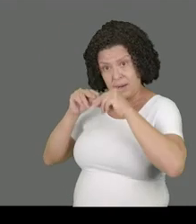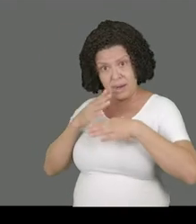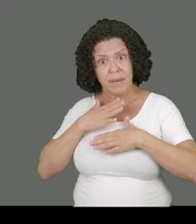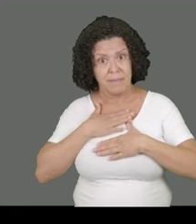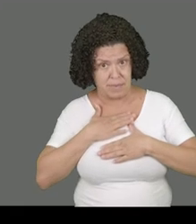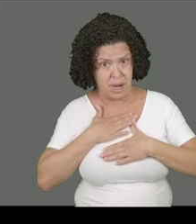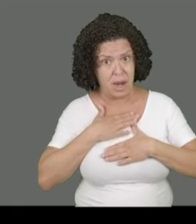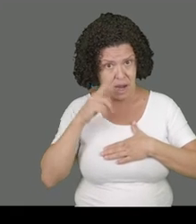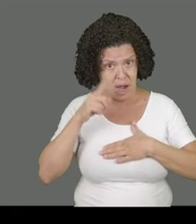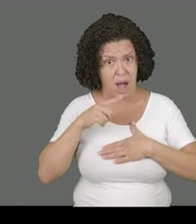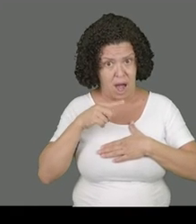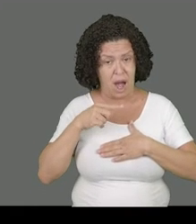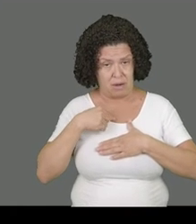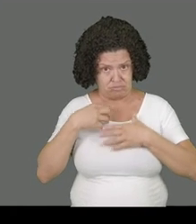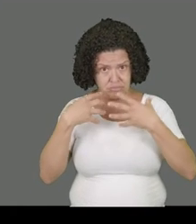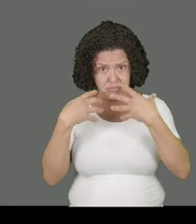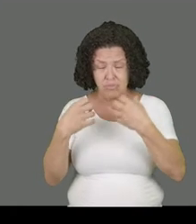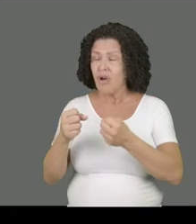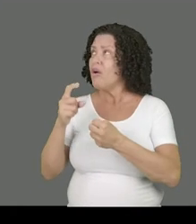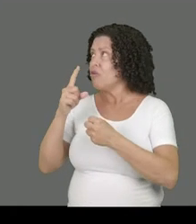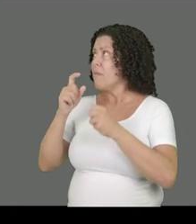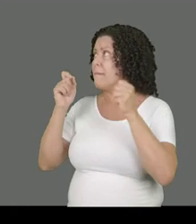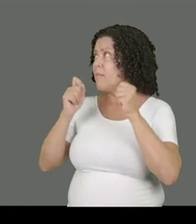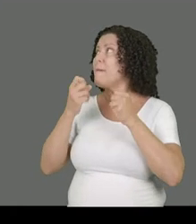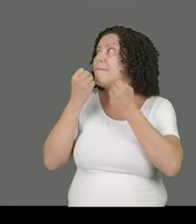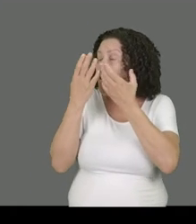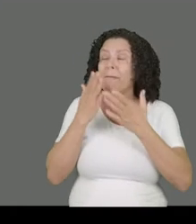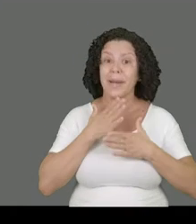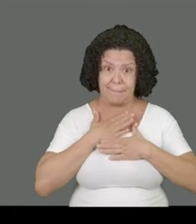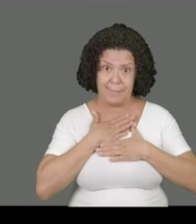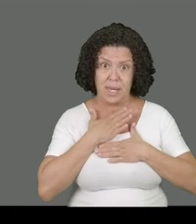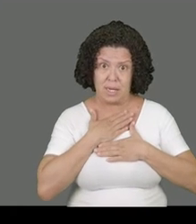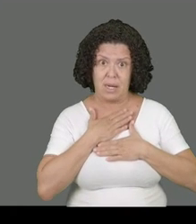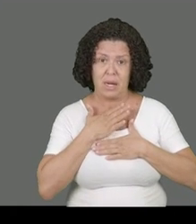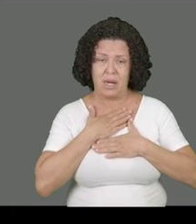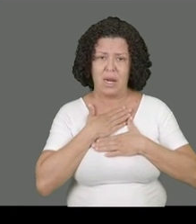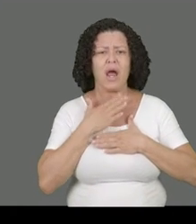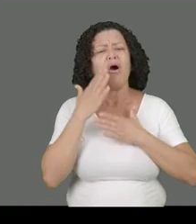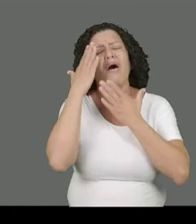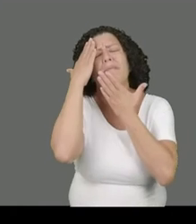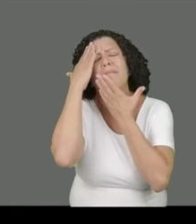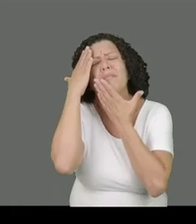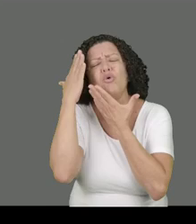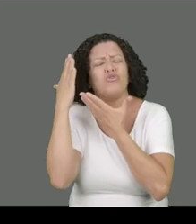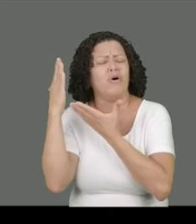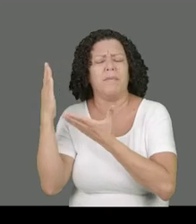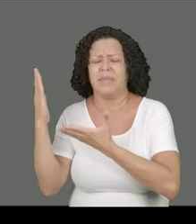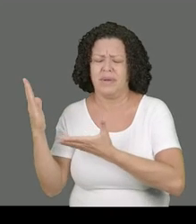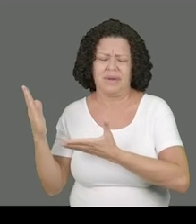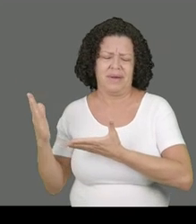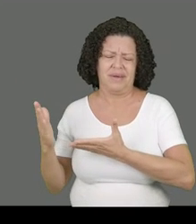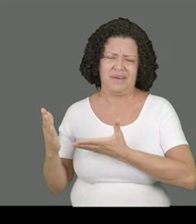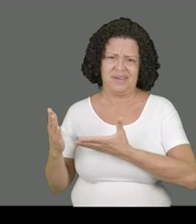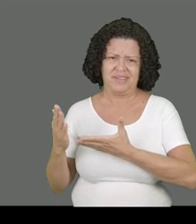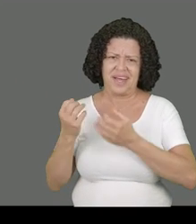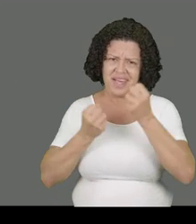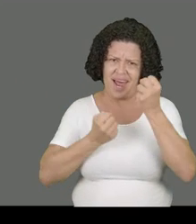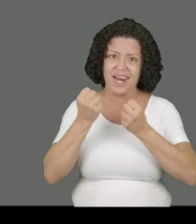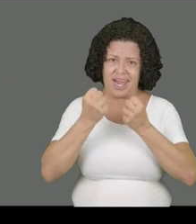meu merecimento, se estiver no cabimento, se for bom para mim, eu já agradeço